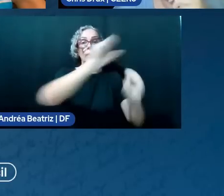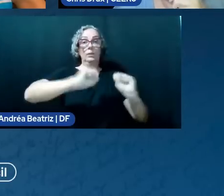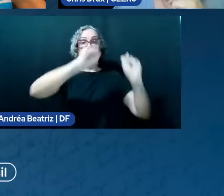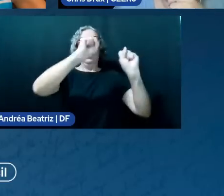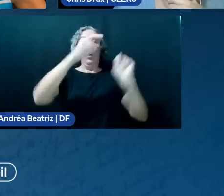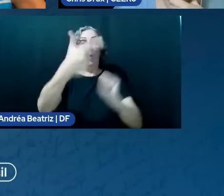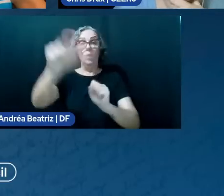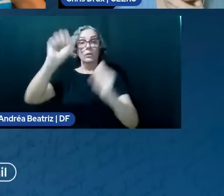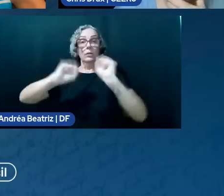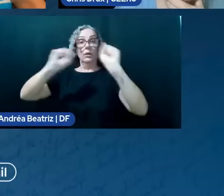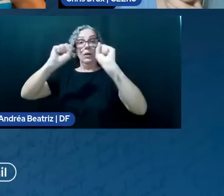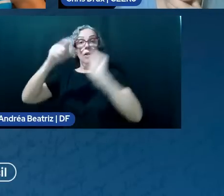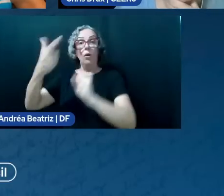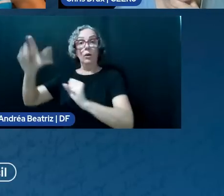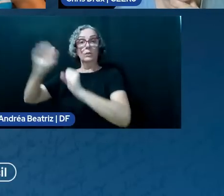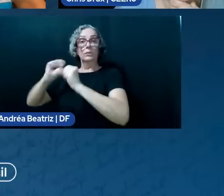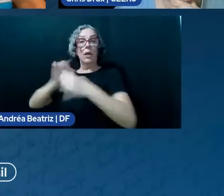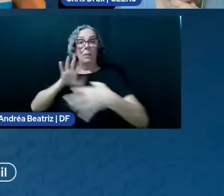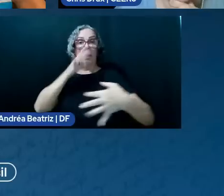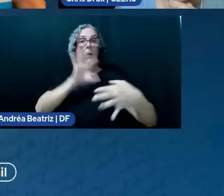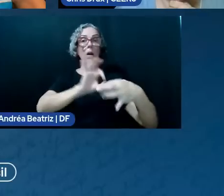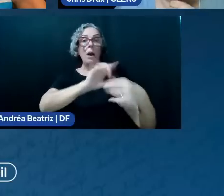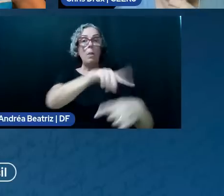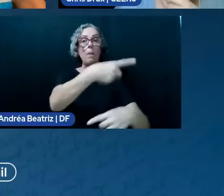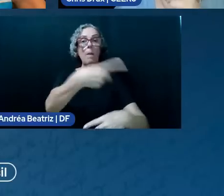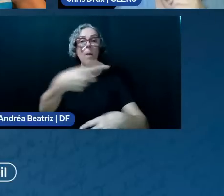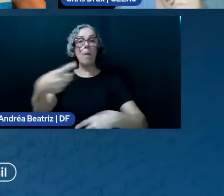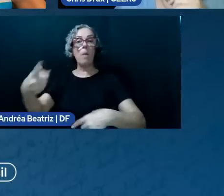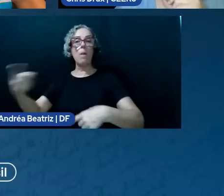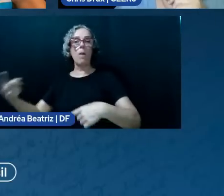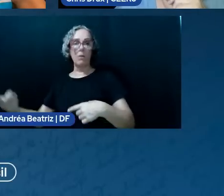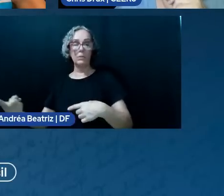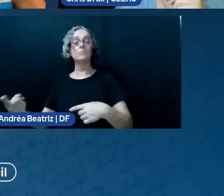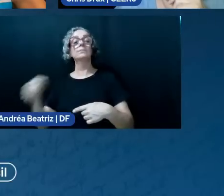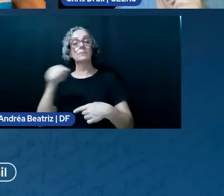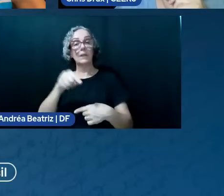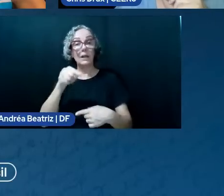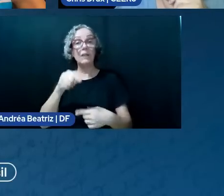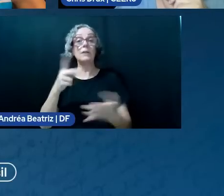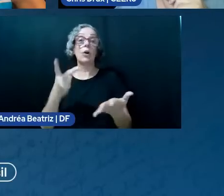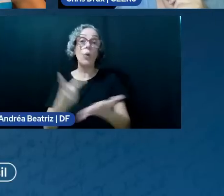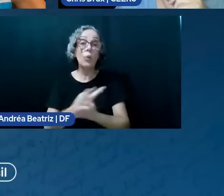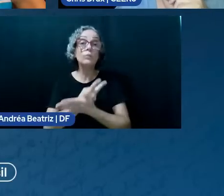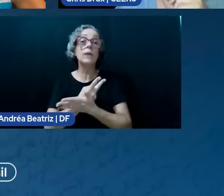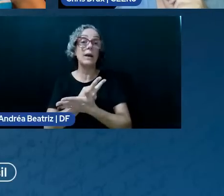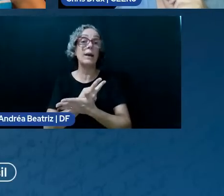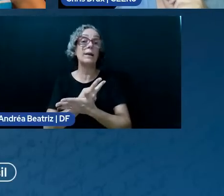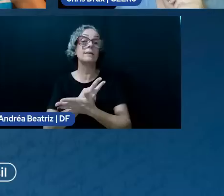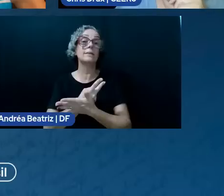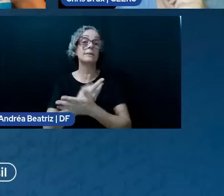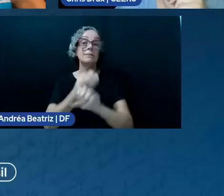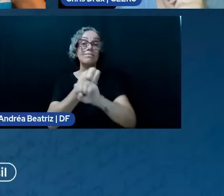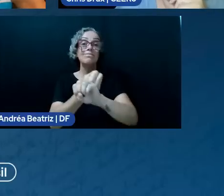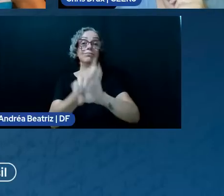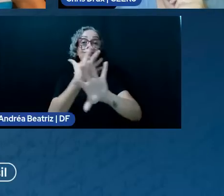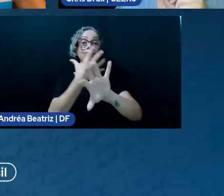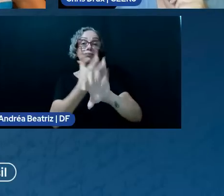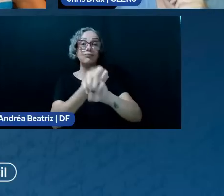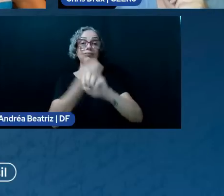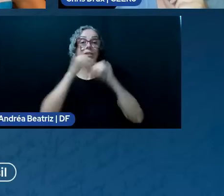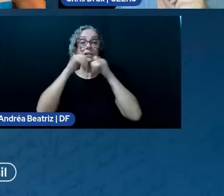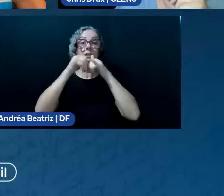um certo efeito de corrente aí, né? Também ali havia a questão do magnetismo, a transmissão da